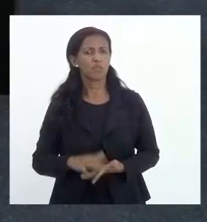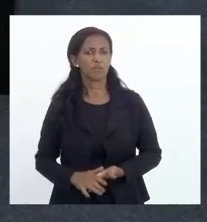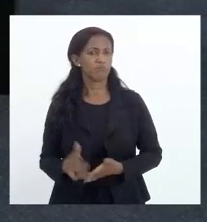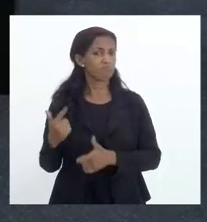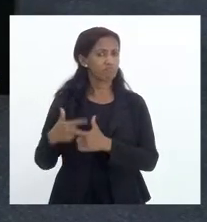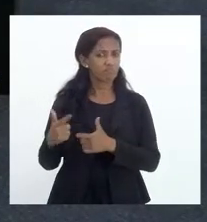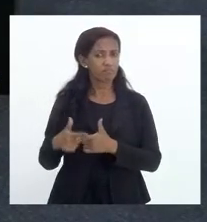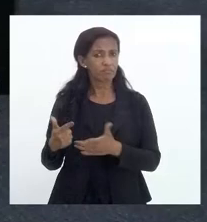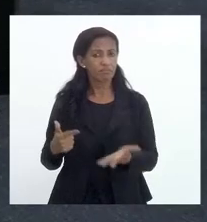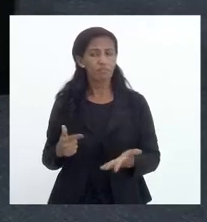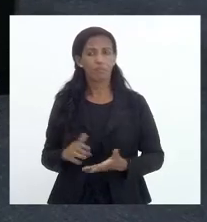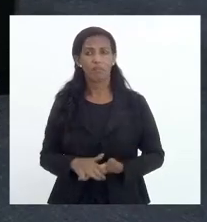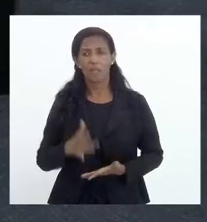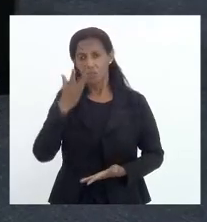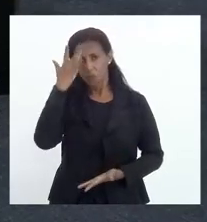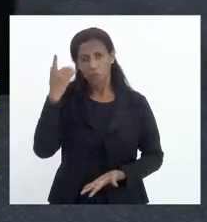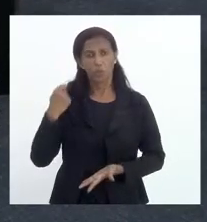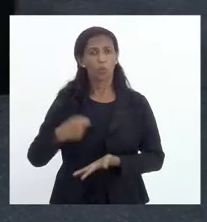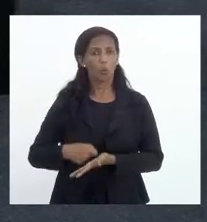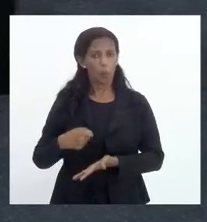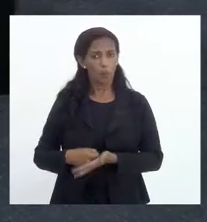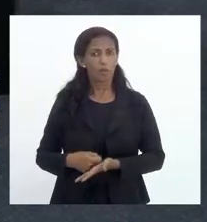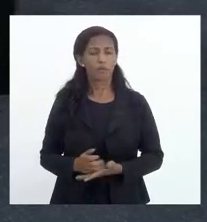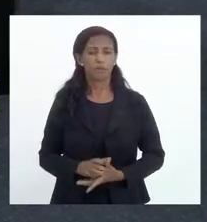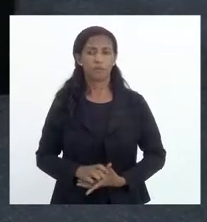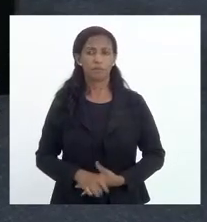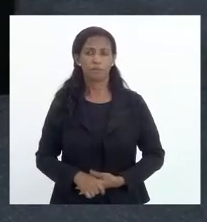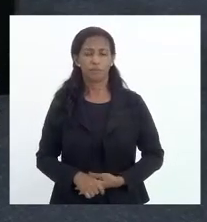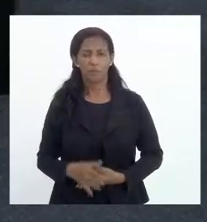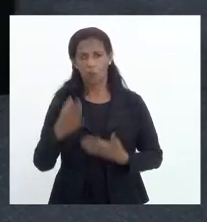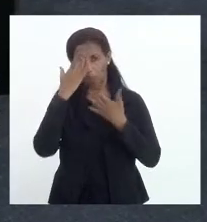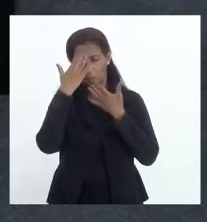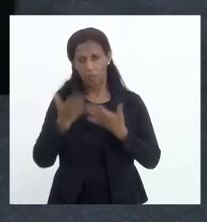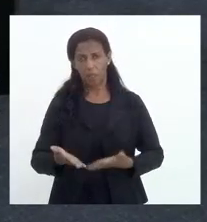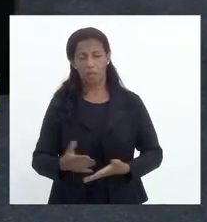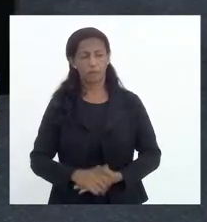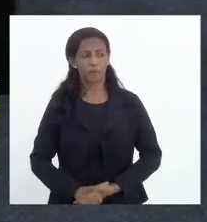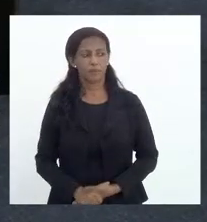que os funcionários estão me cobrando isso aí. Obrigado aí.